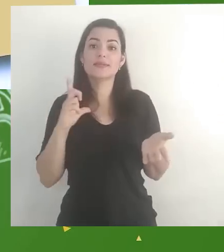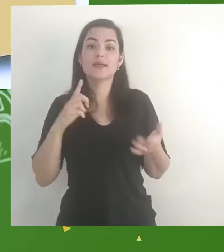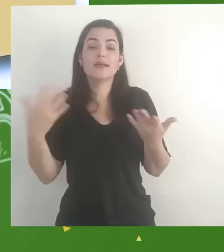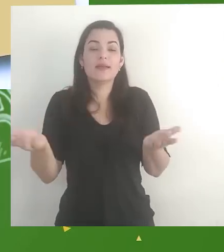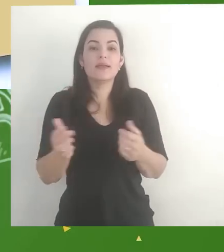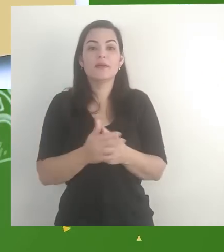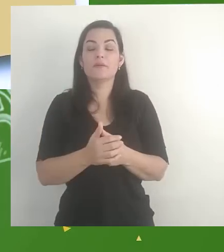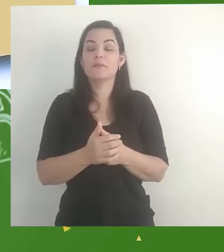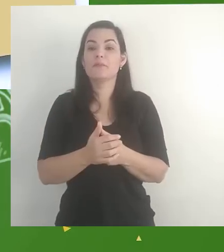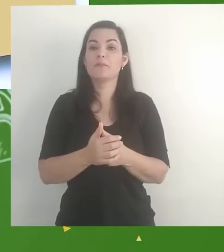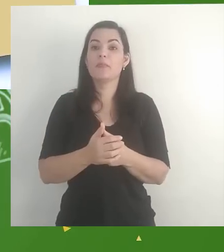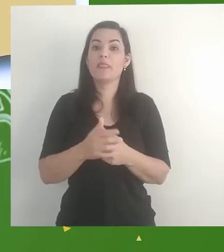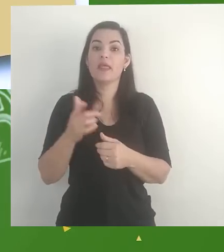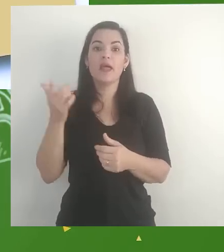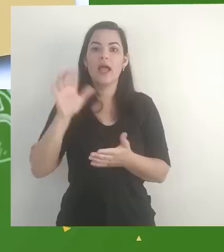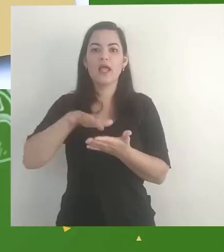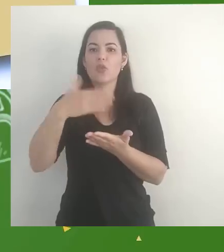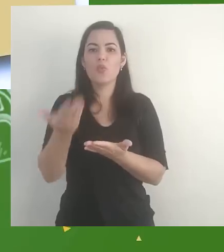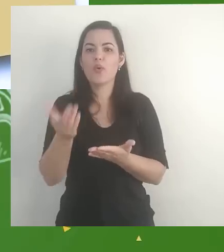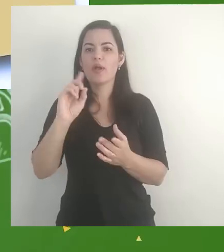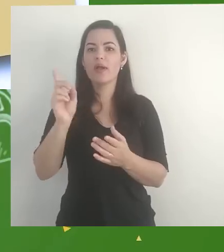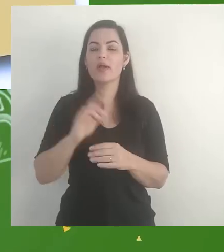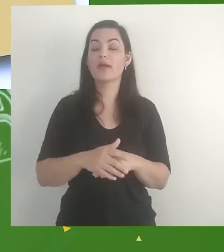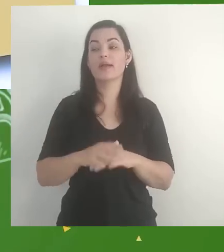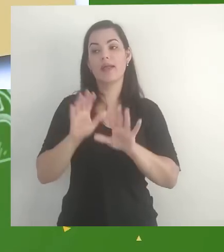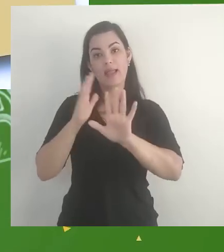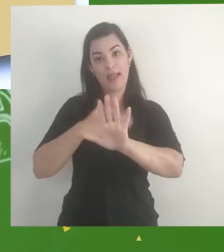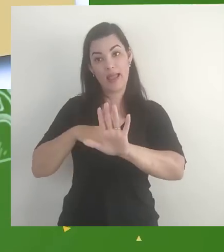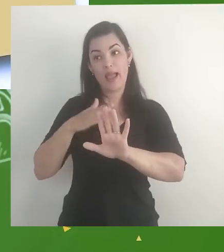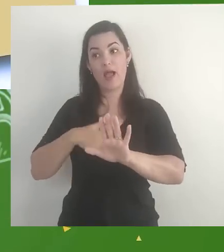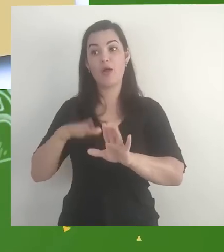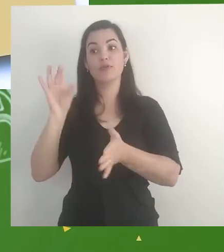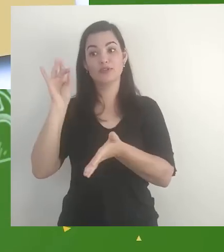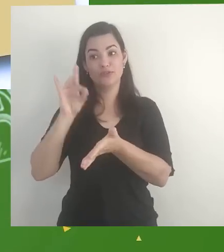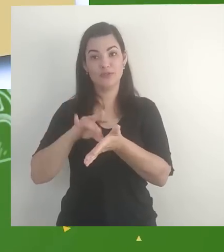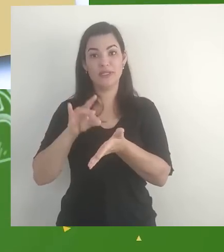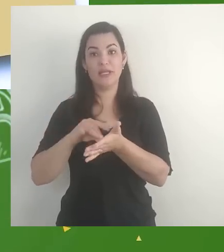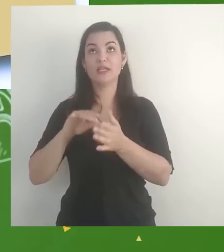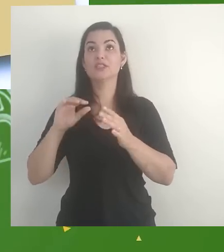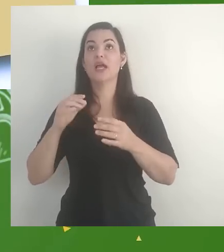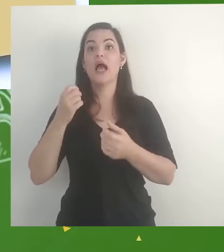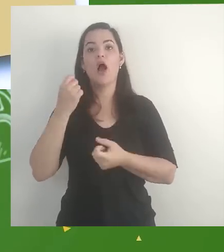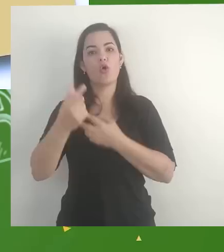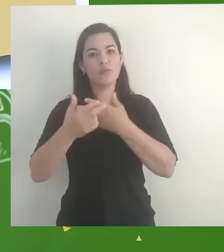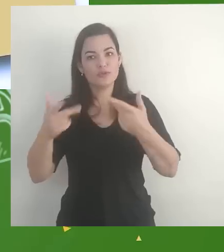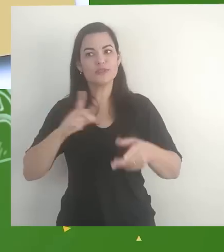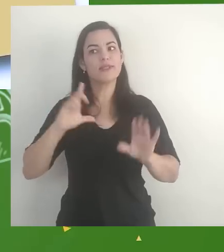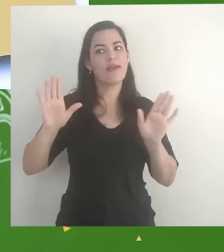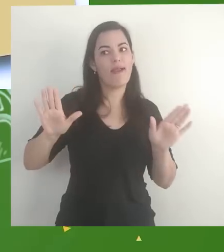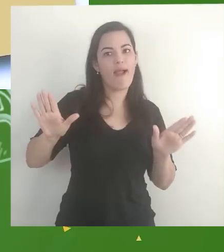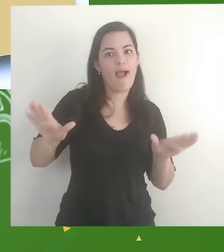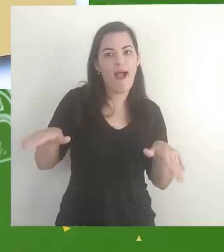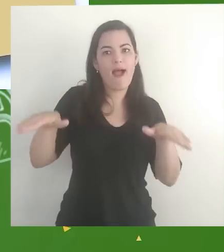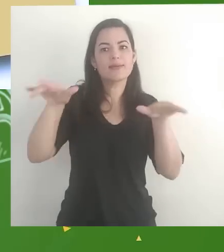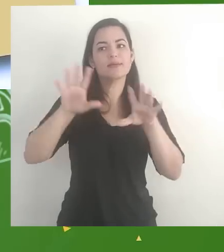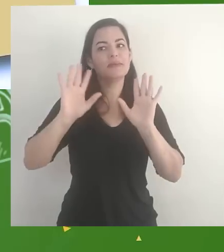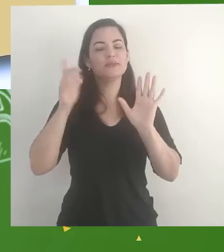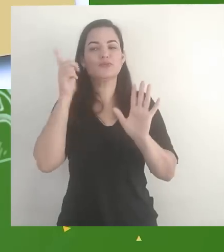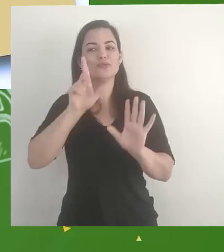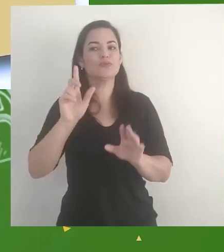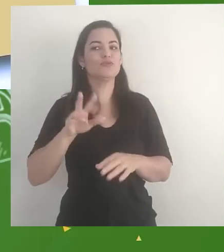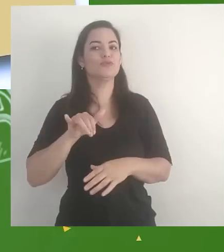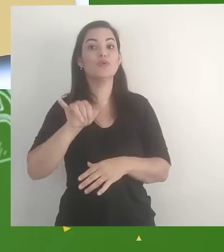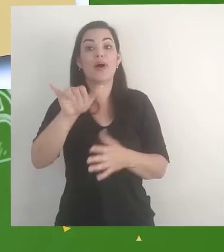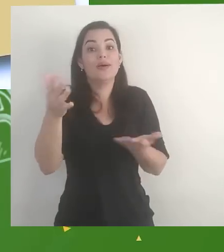algumas coisas que têm asas e não consegue voar tão alto assim não, mas isso é assunto para outra hora. As asas construídas